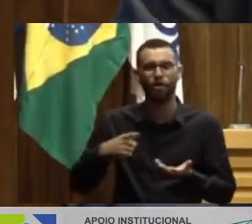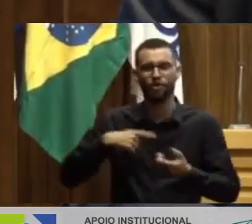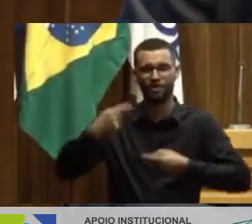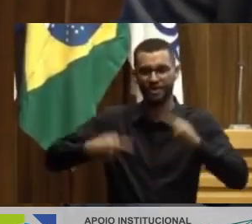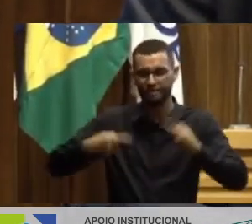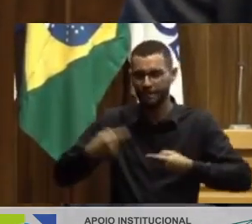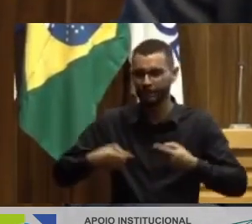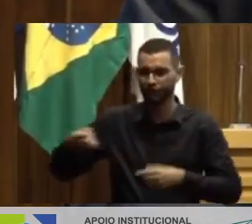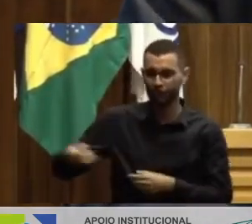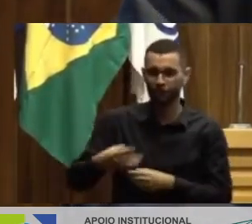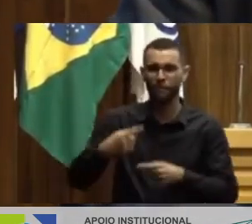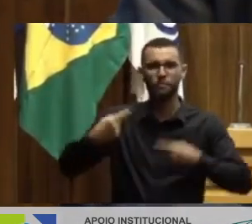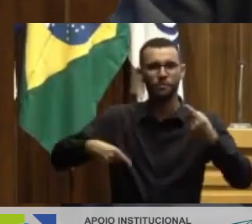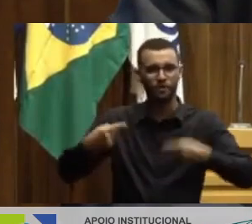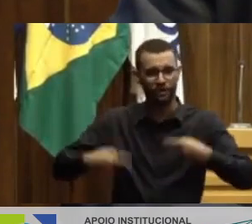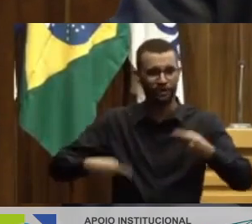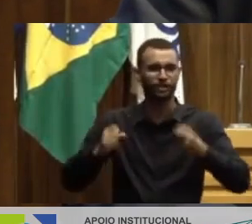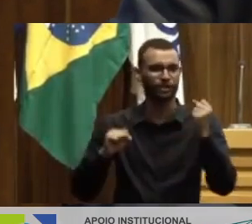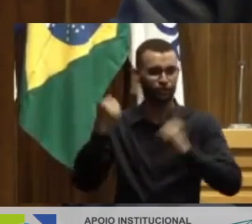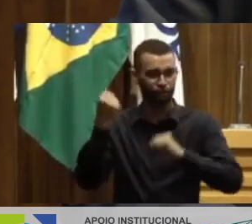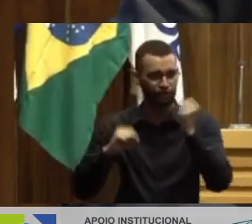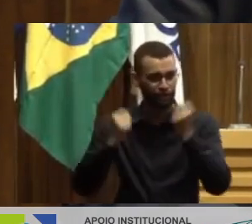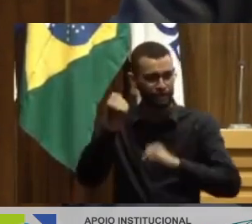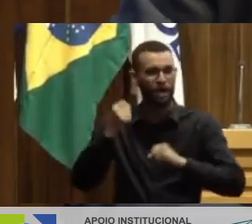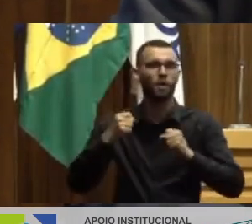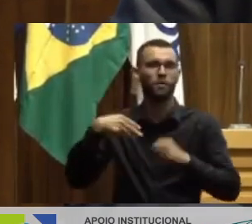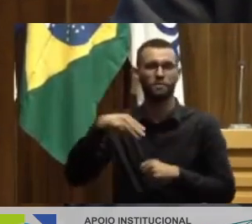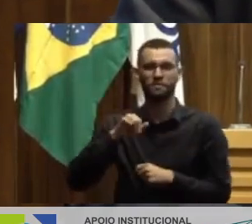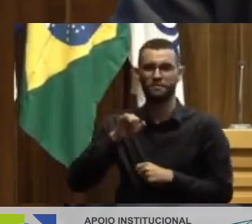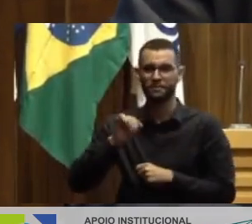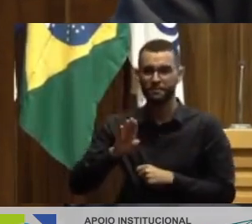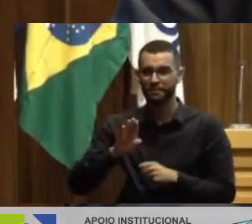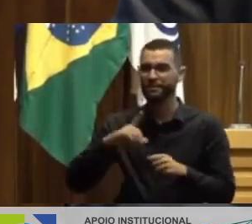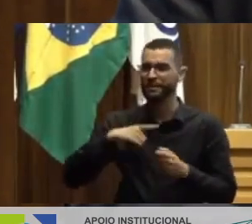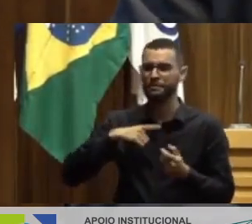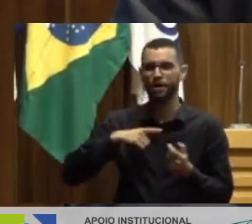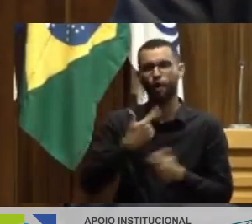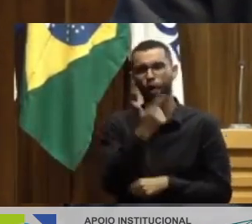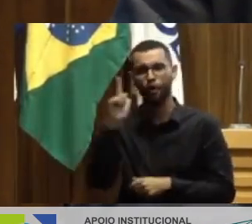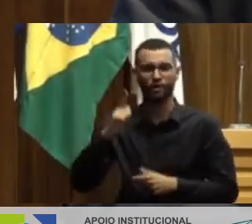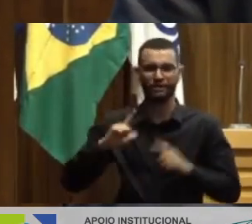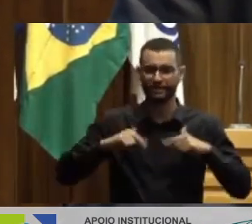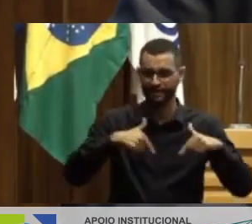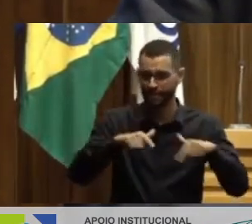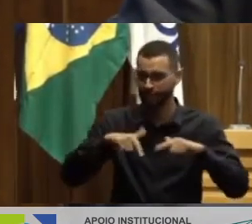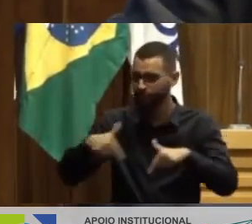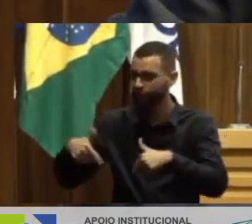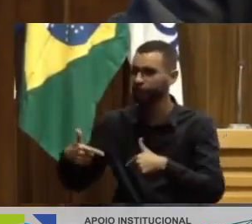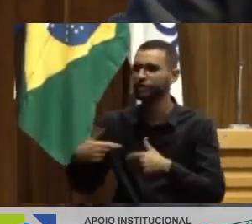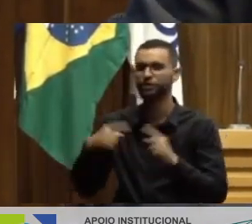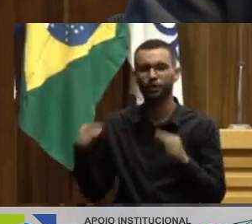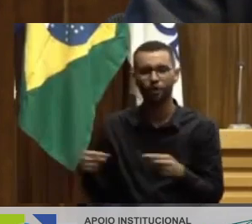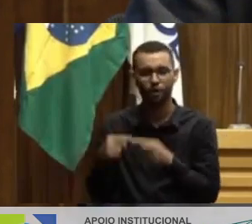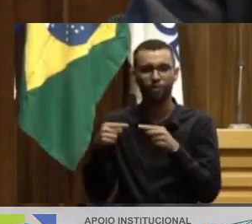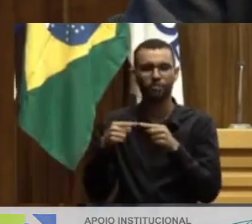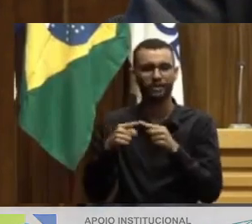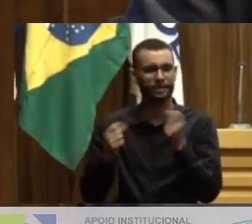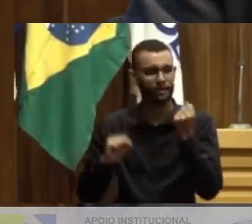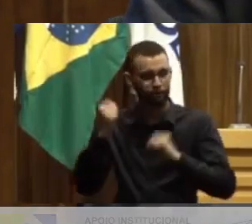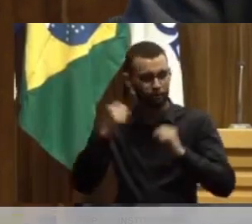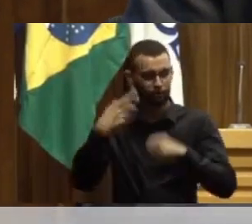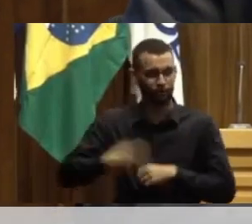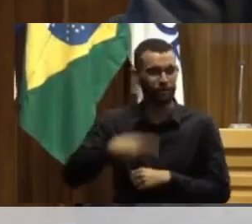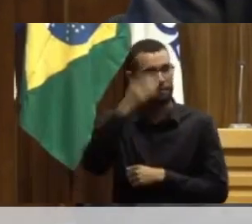da NIB, e muitas iniciativas que são fundamentais para a neoindustrialização do Brasil e para